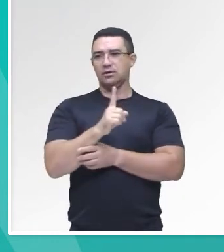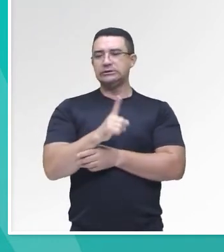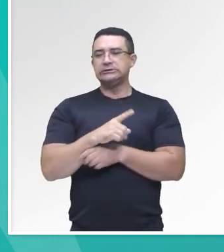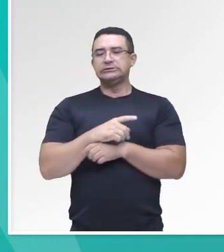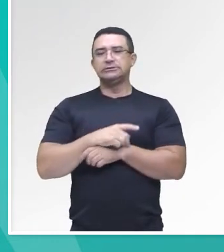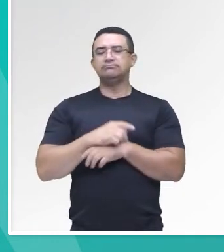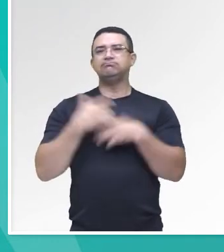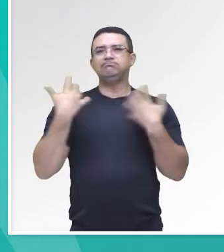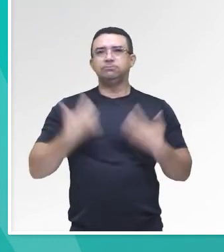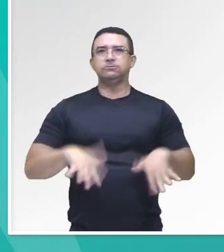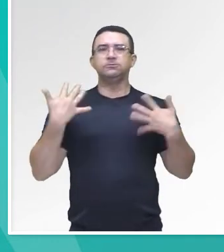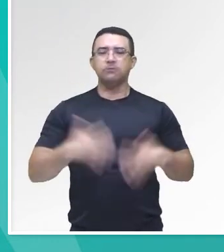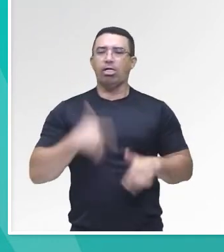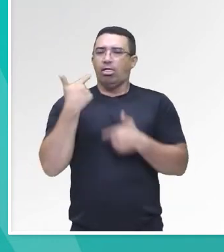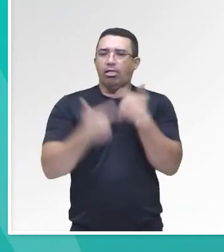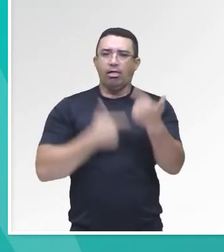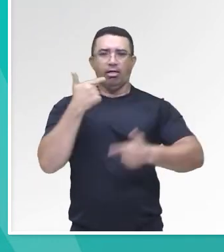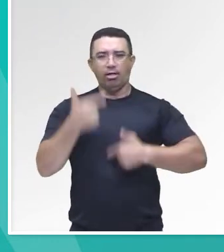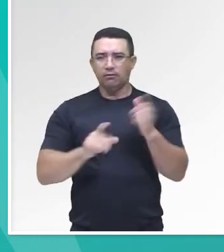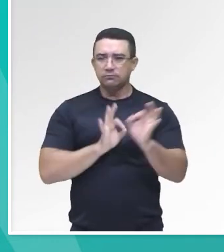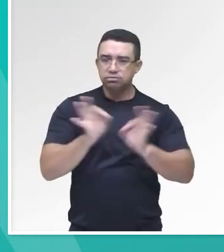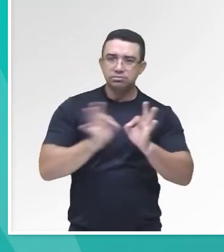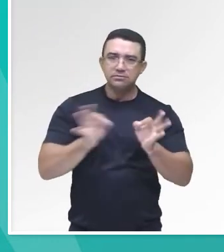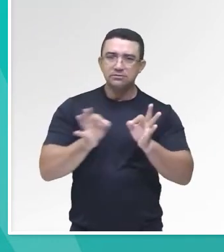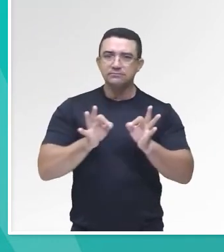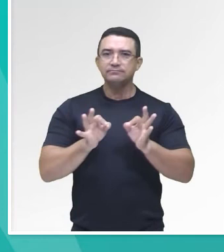Aí ele diz, ó, volúpia ardente,